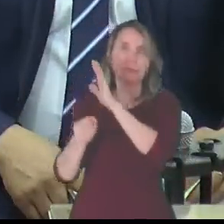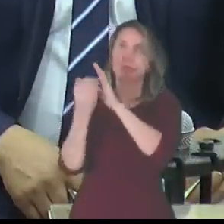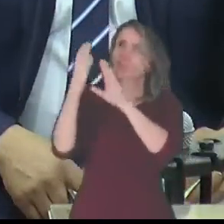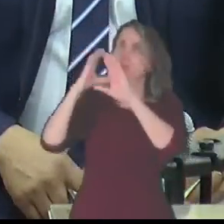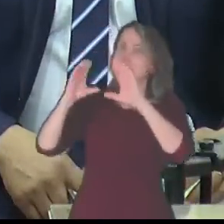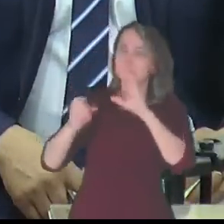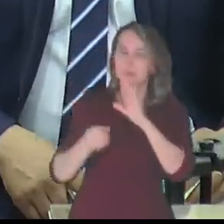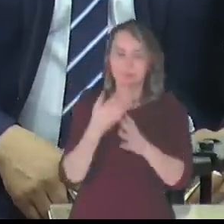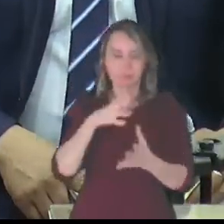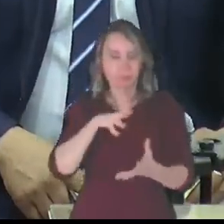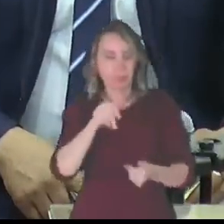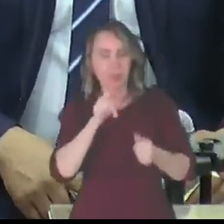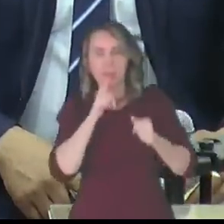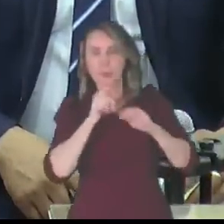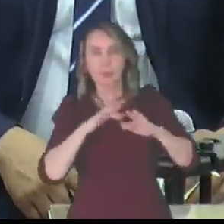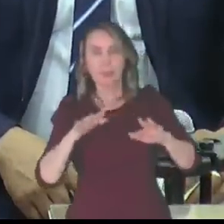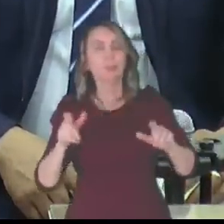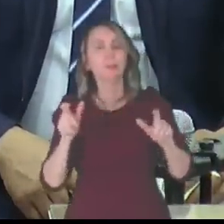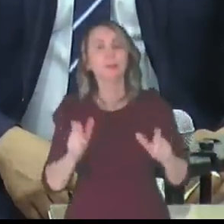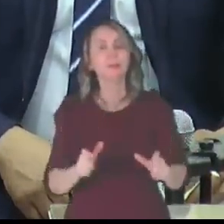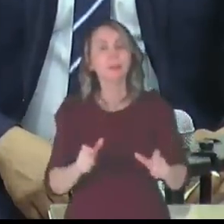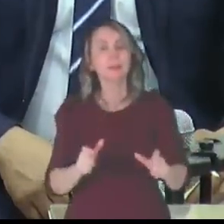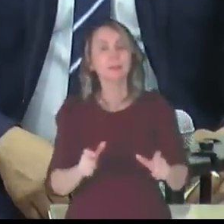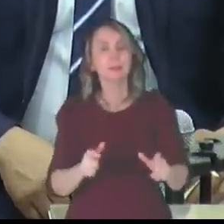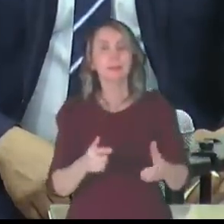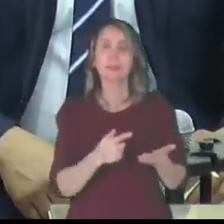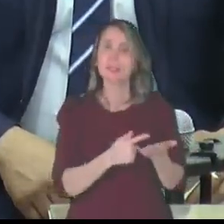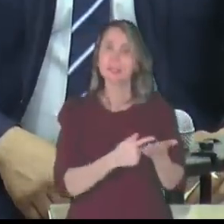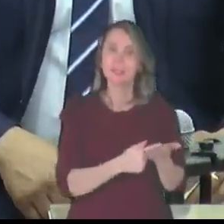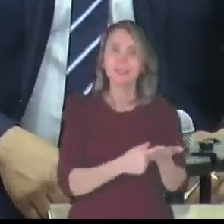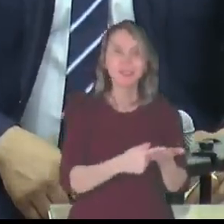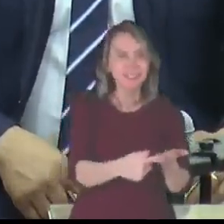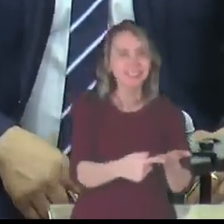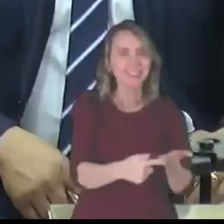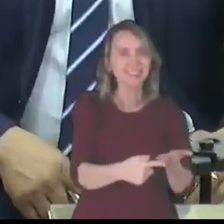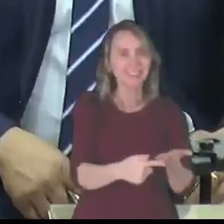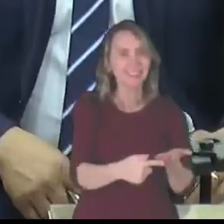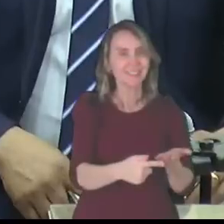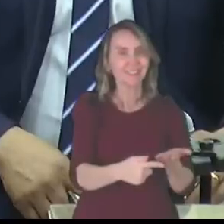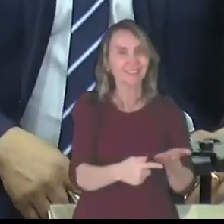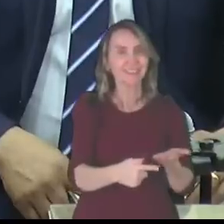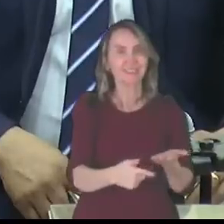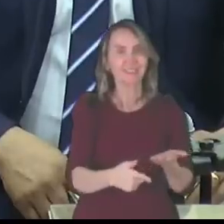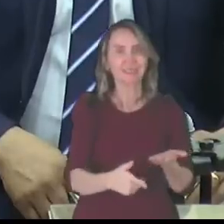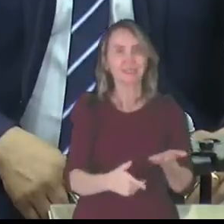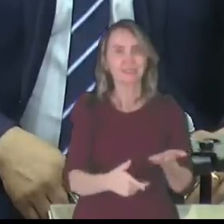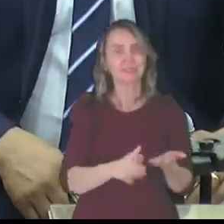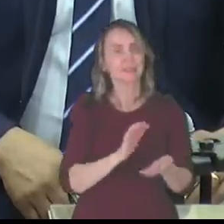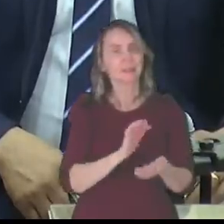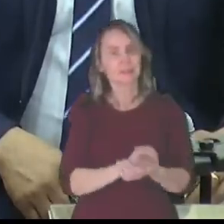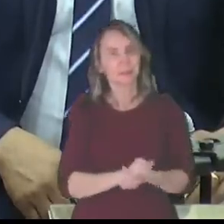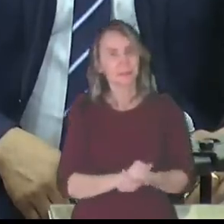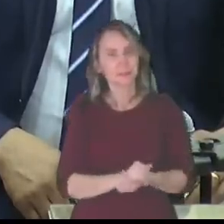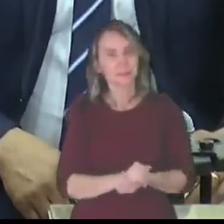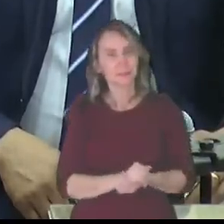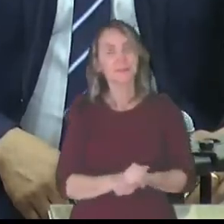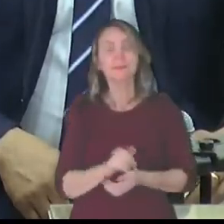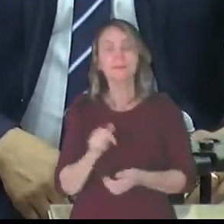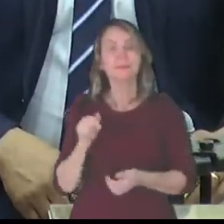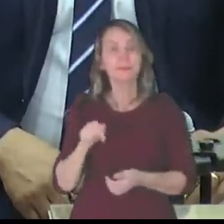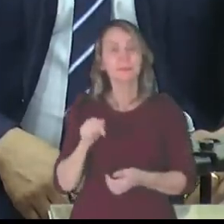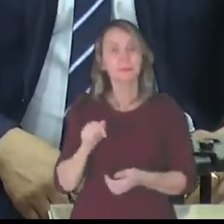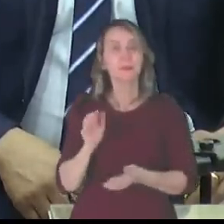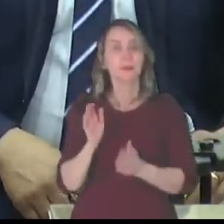a terra que Deus fez uma onde é que está escrito em Gênesis ou foste tu que cria isso aqui foi quando Herodes se